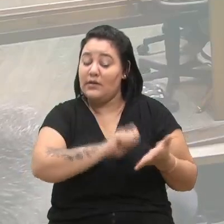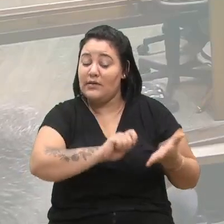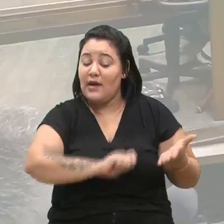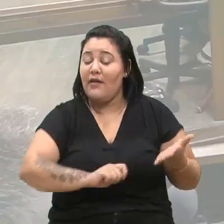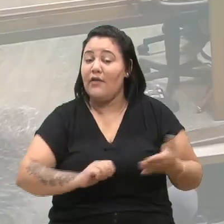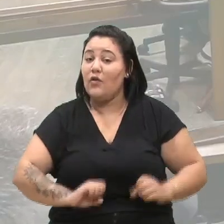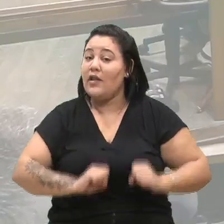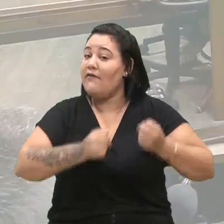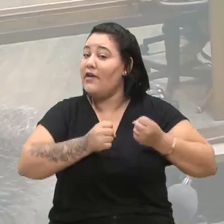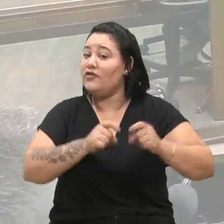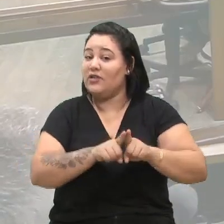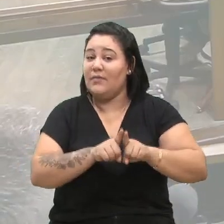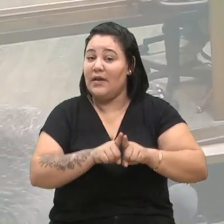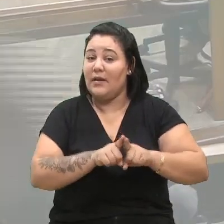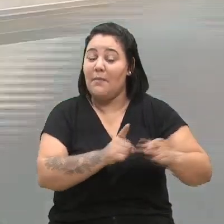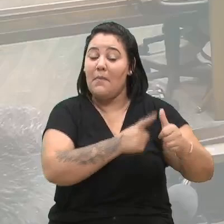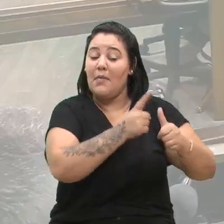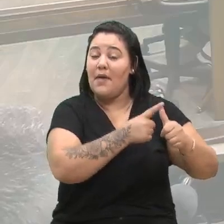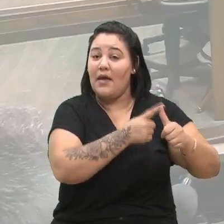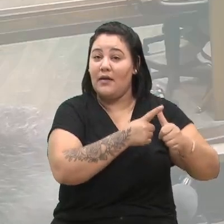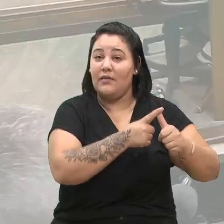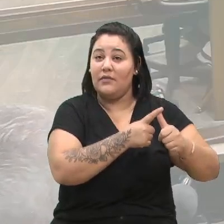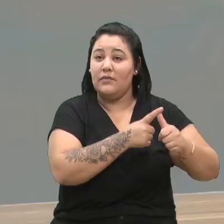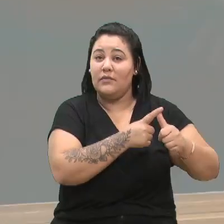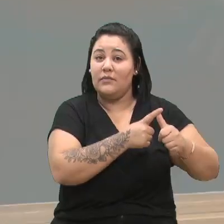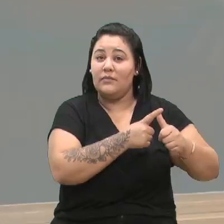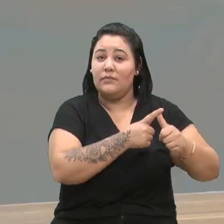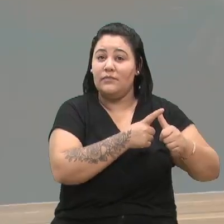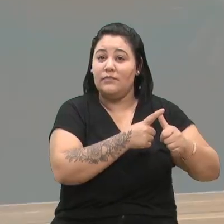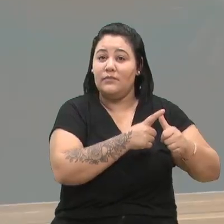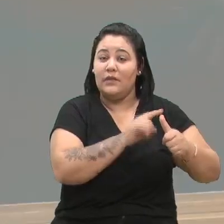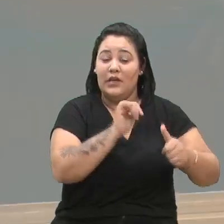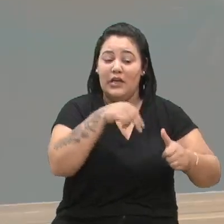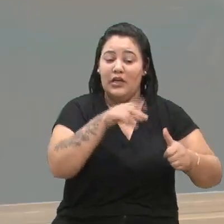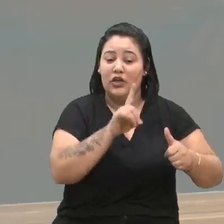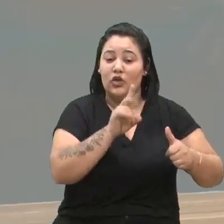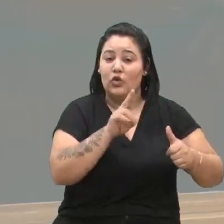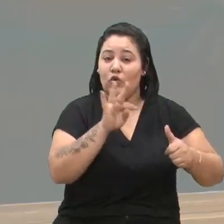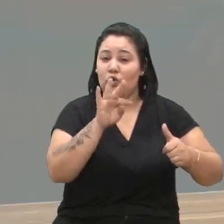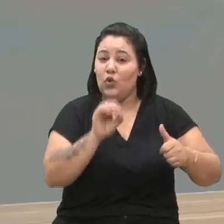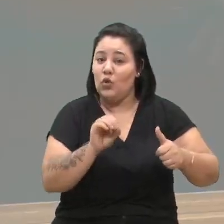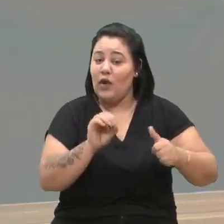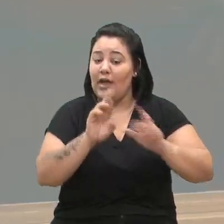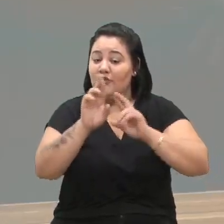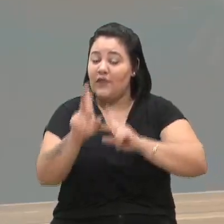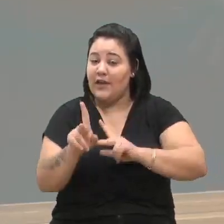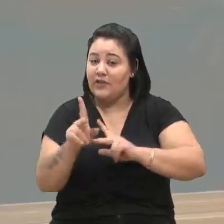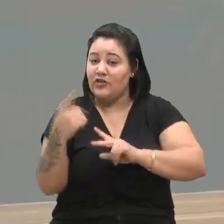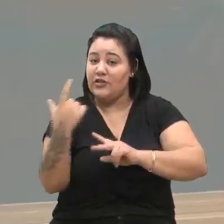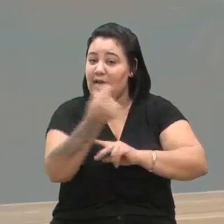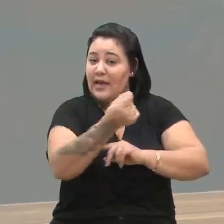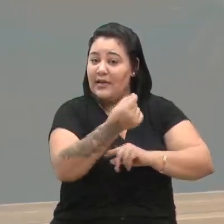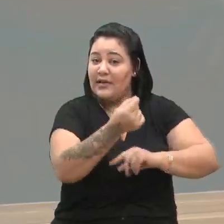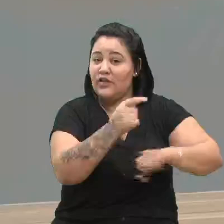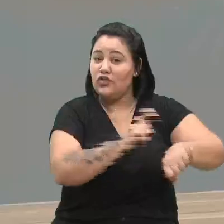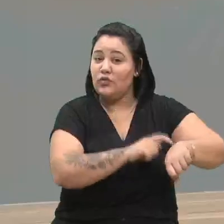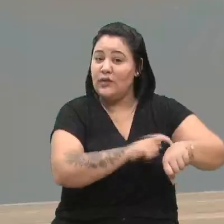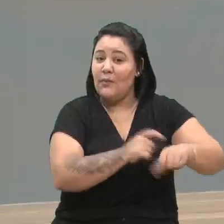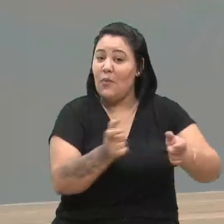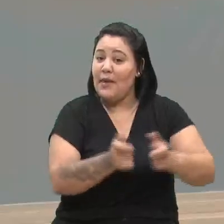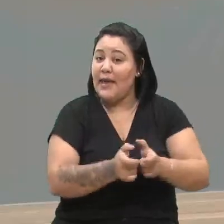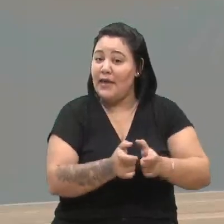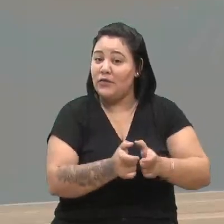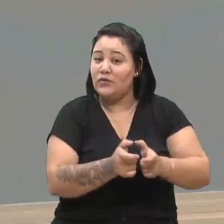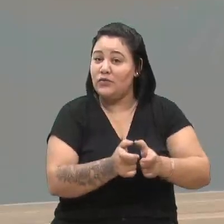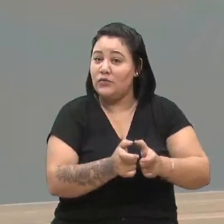defendendo. Primeira coisa, indulto é diferente das saídas temporárias, chamada pejorativamente